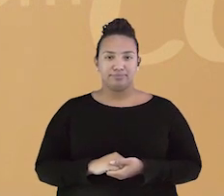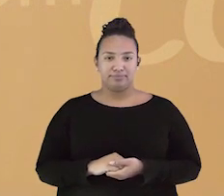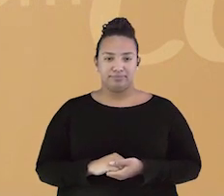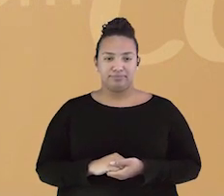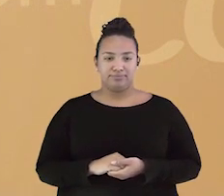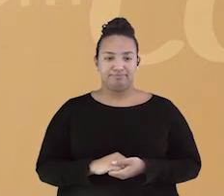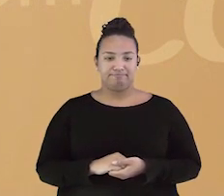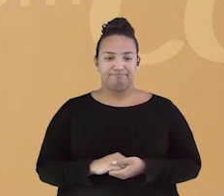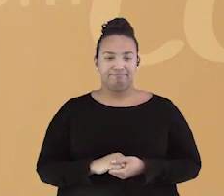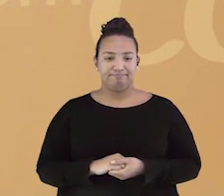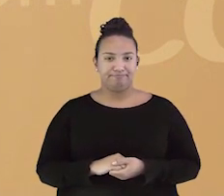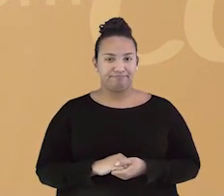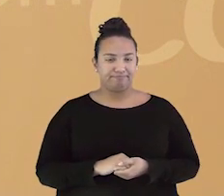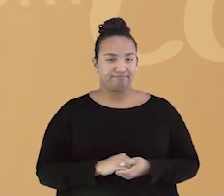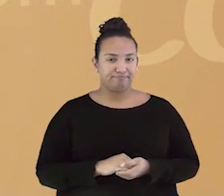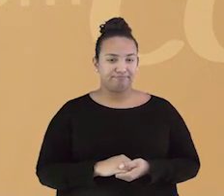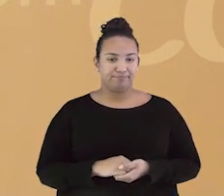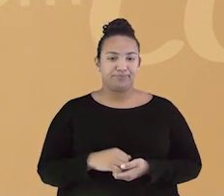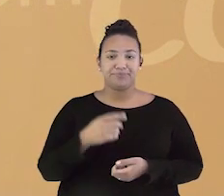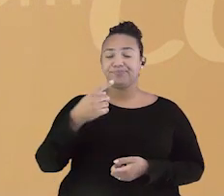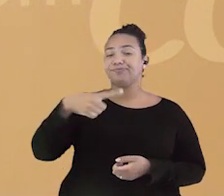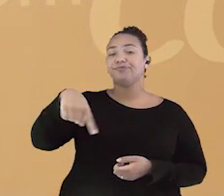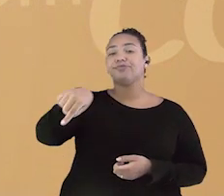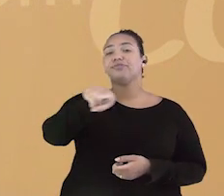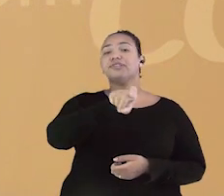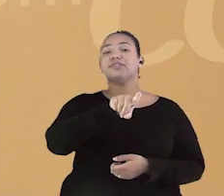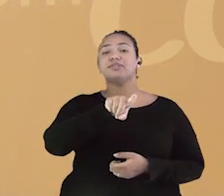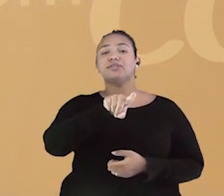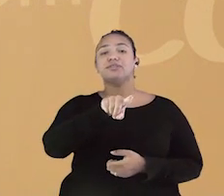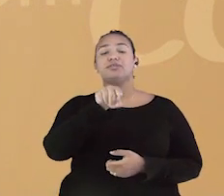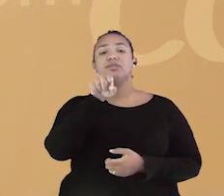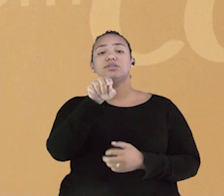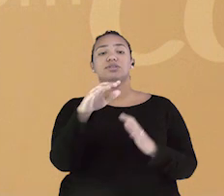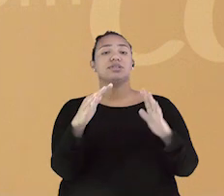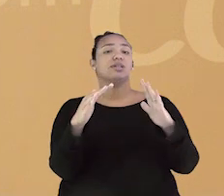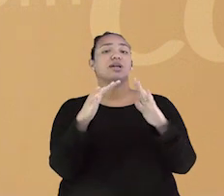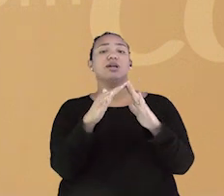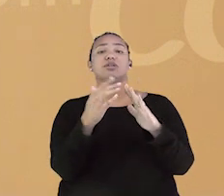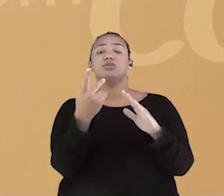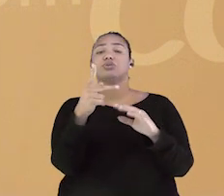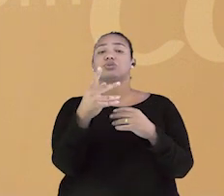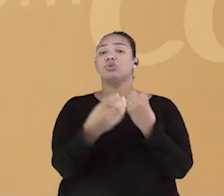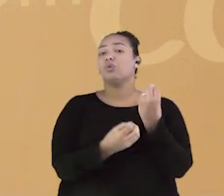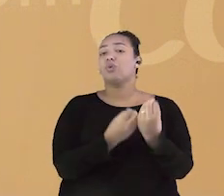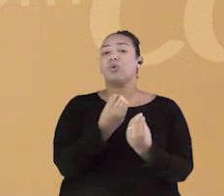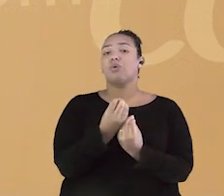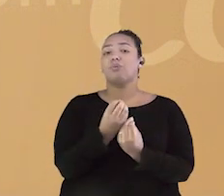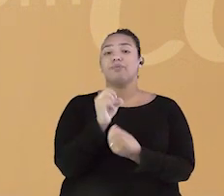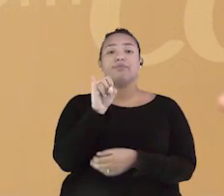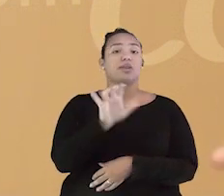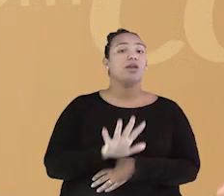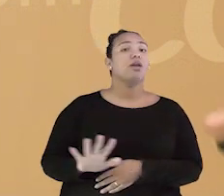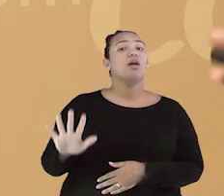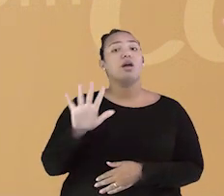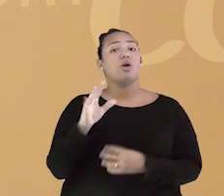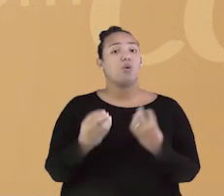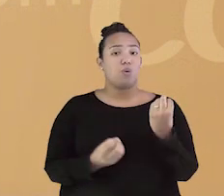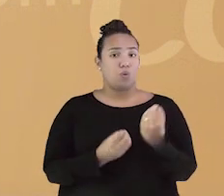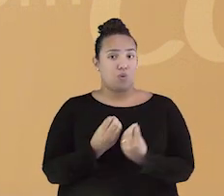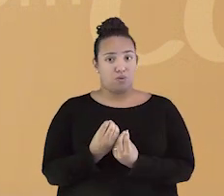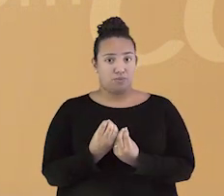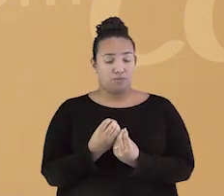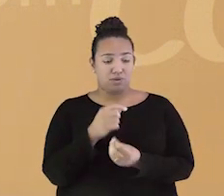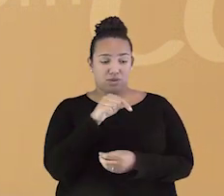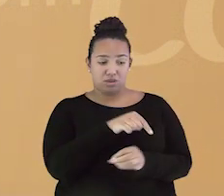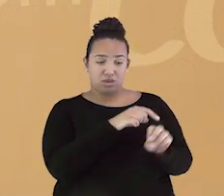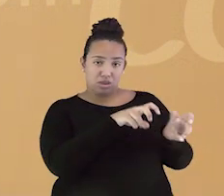E você? Como é o espaço que você mora? A paisagem, como é? Ela se parece mais com a paisagem